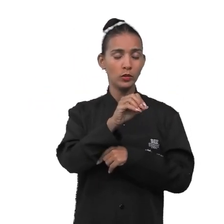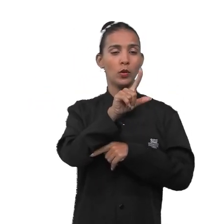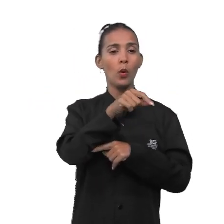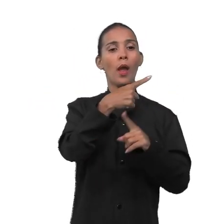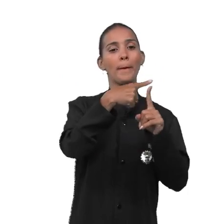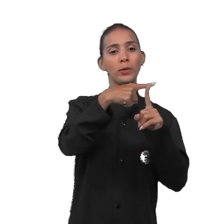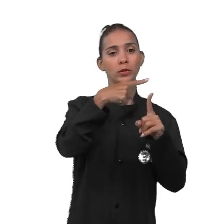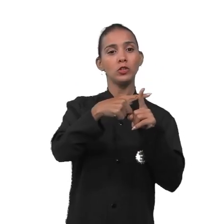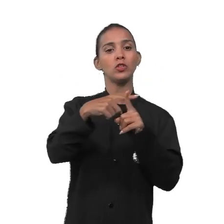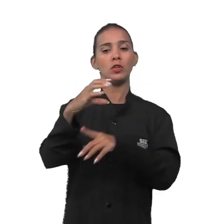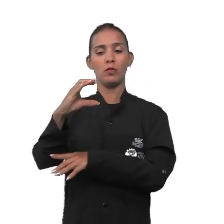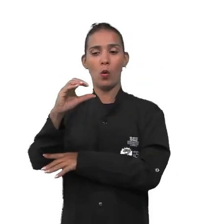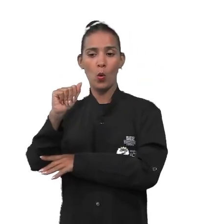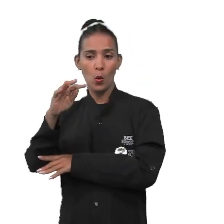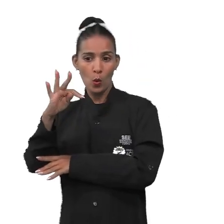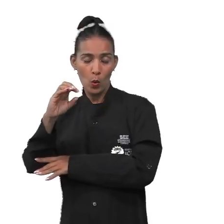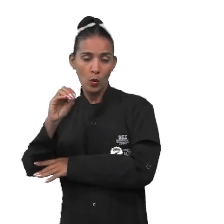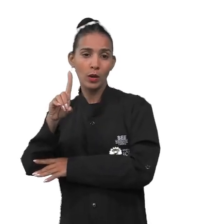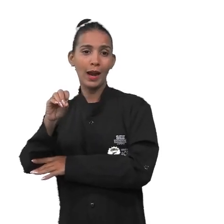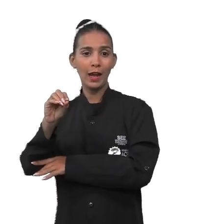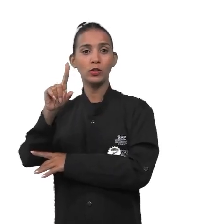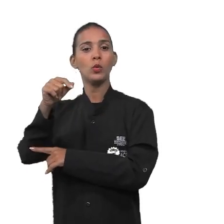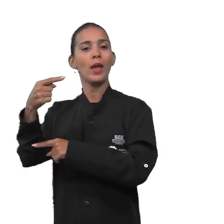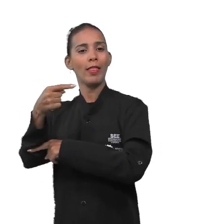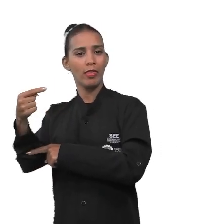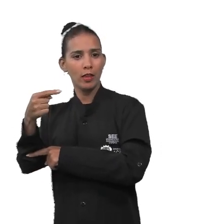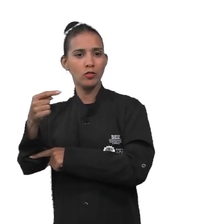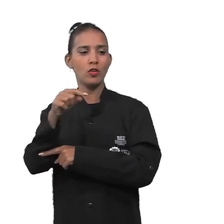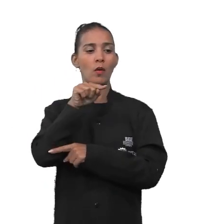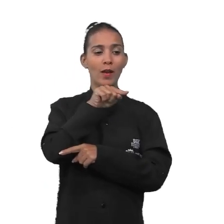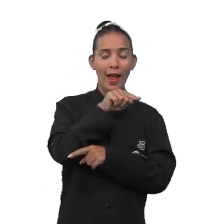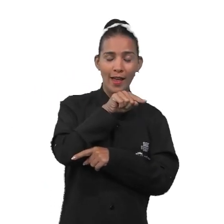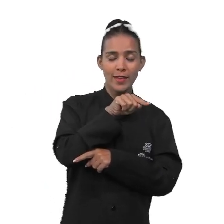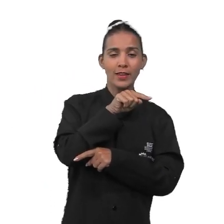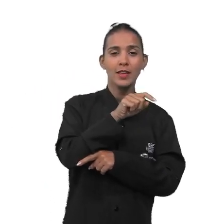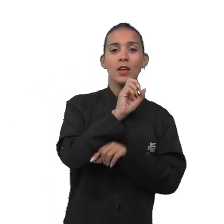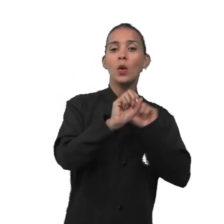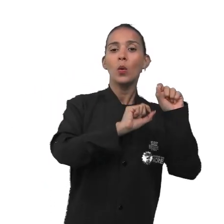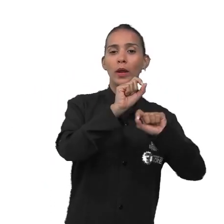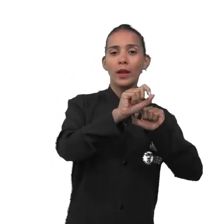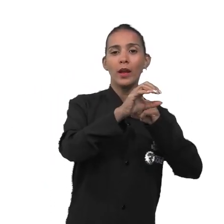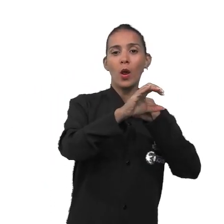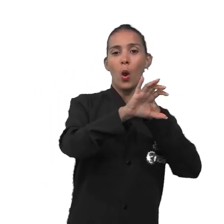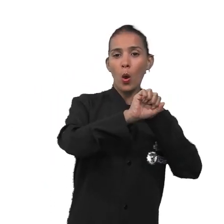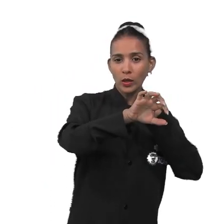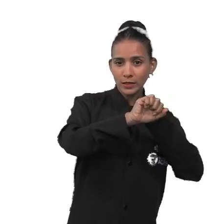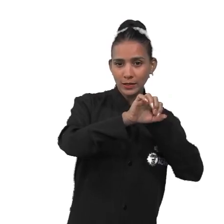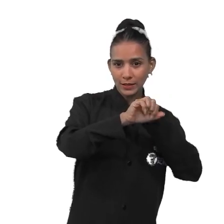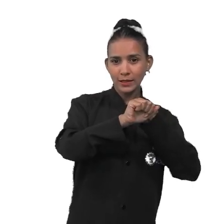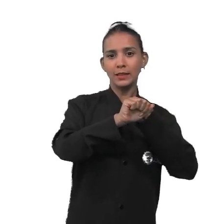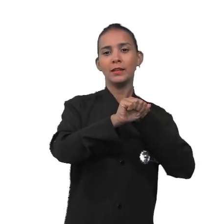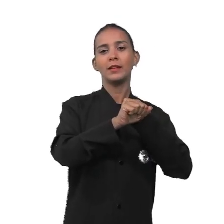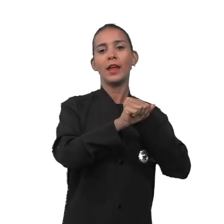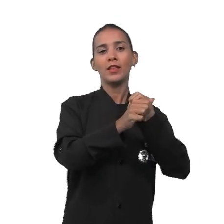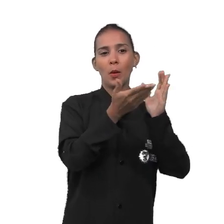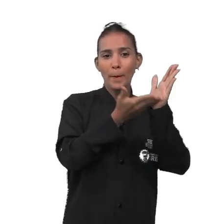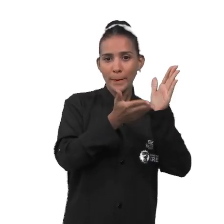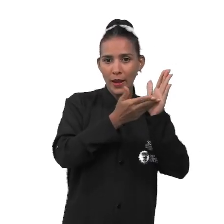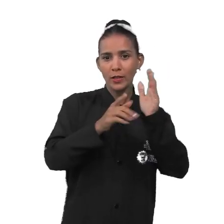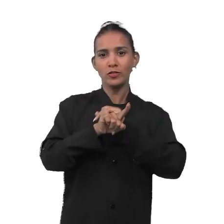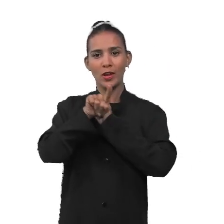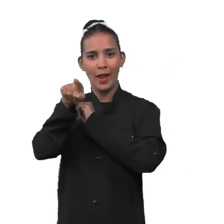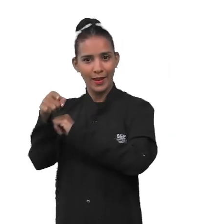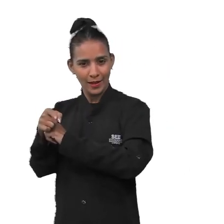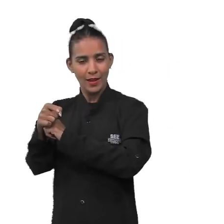cátodo sofre redução, ele vai receber elétrons. É importante lembrar que na pilha de Daniel, que nós vimos